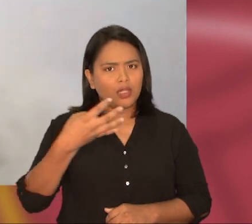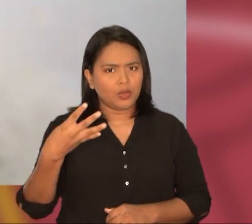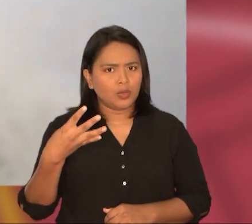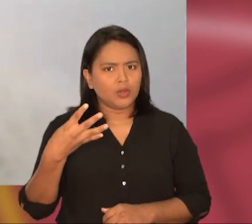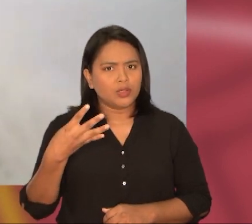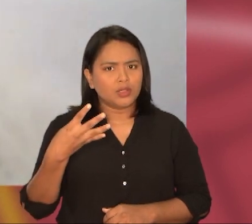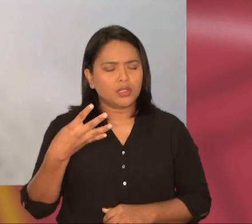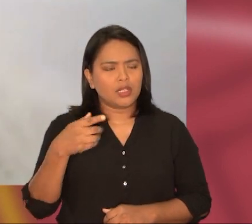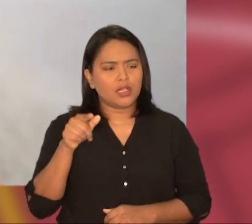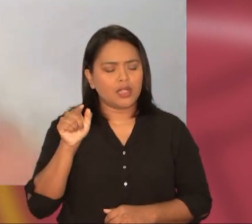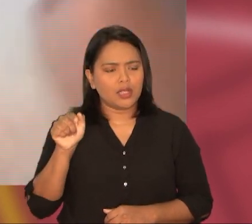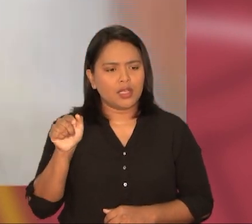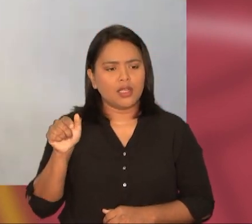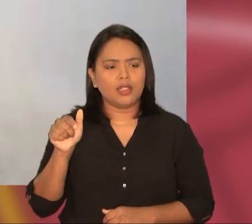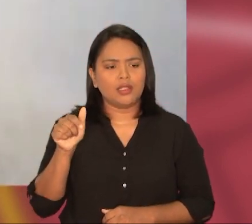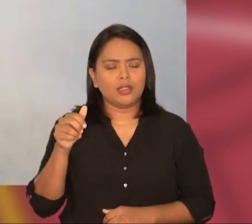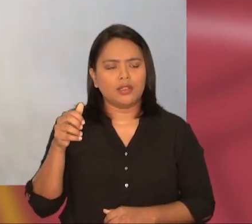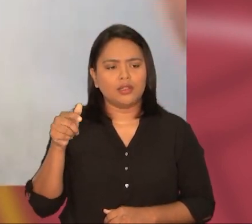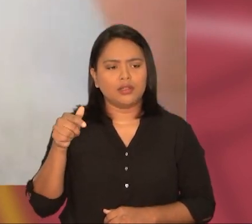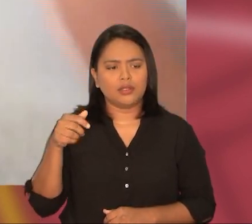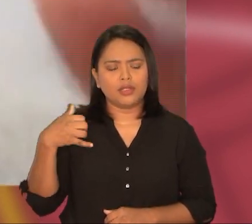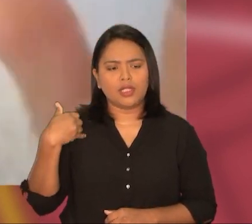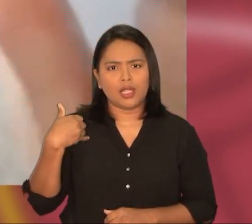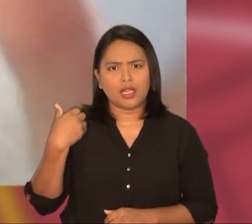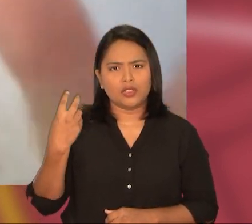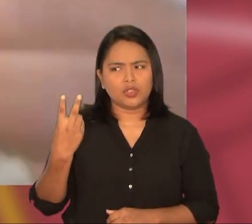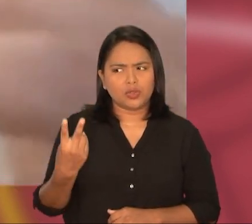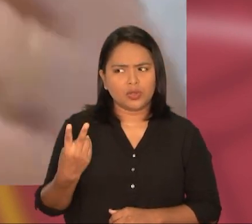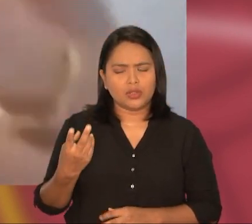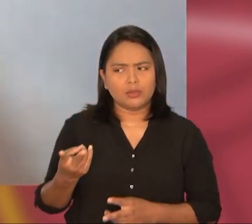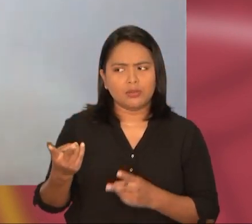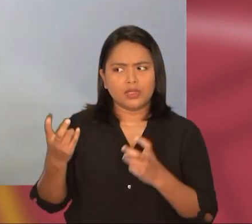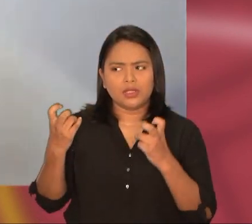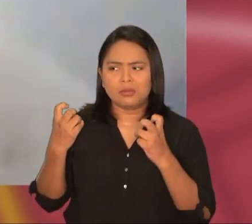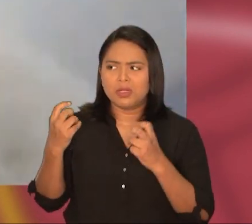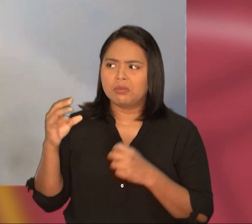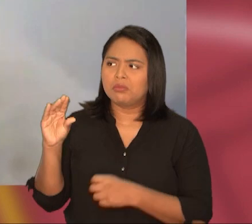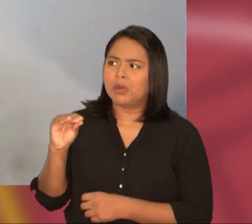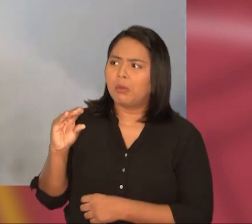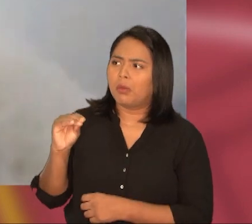menos, eu comecei a desconfiar que ele estava muito atrasado em falar.